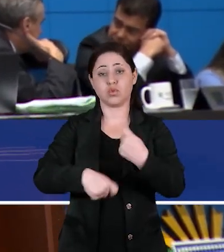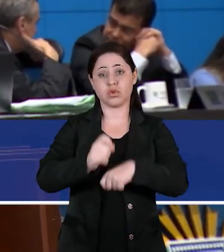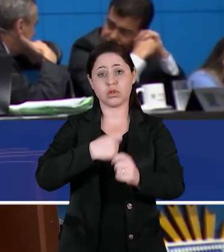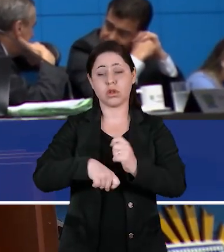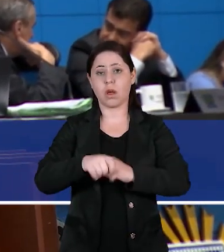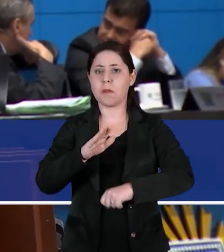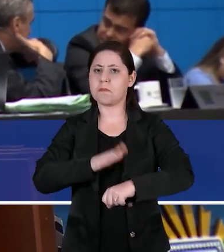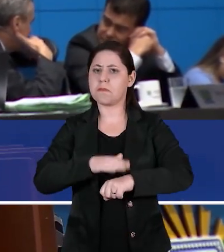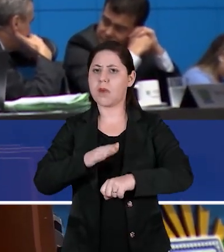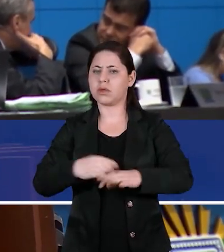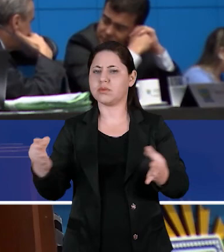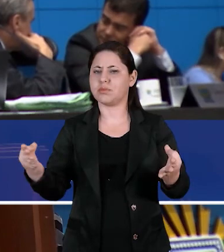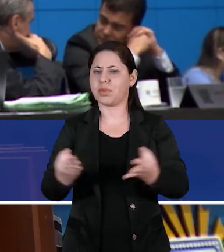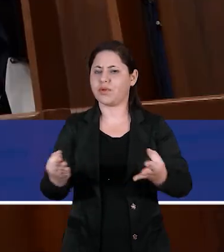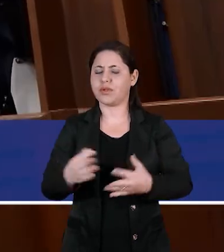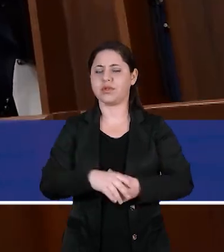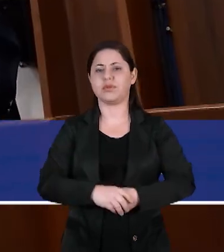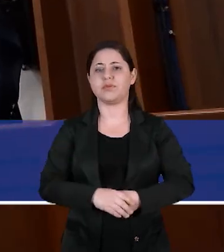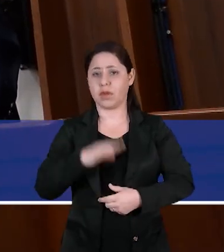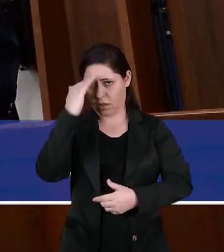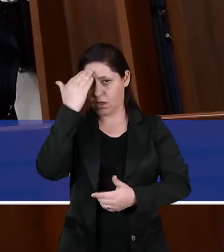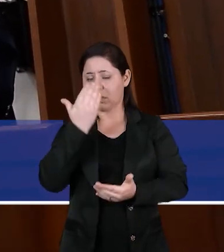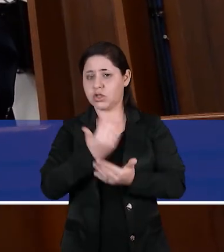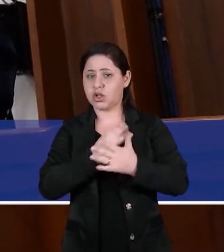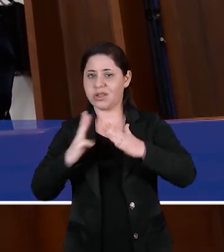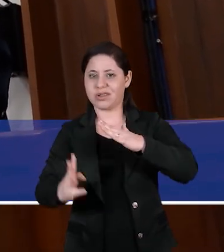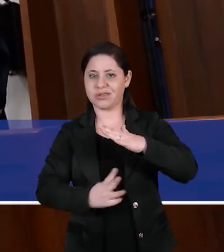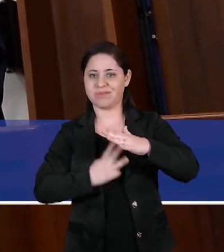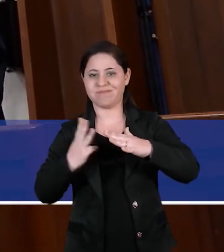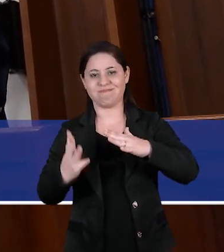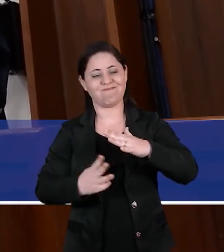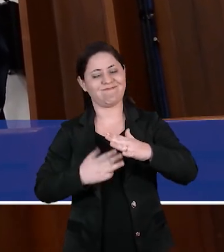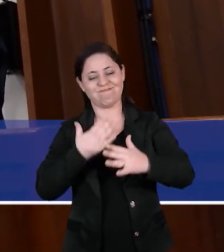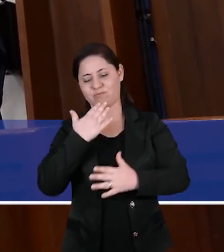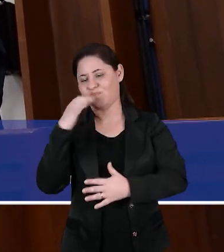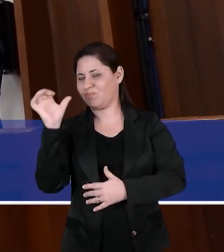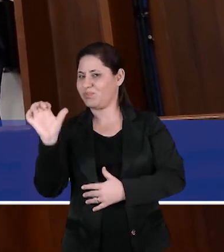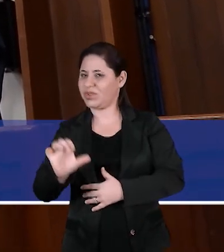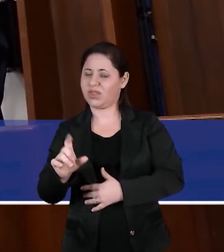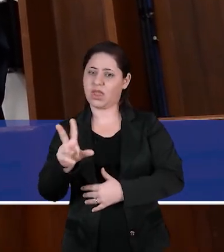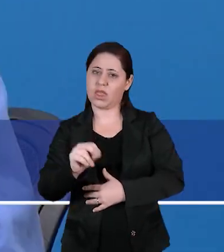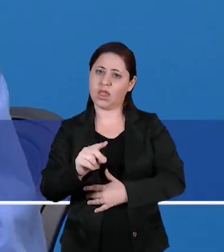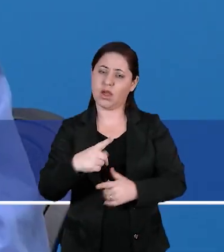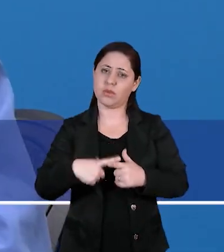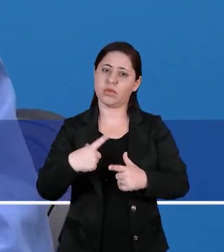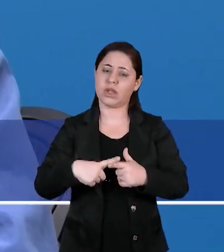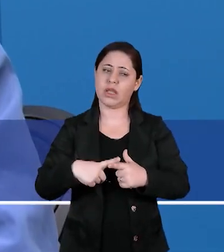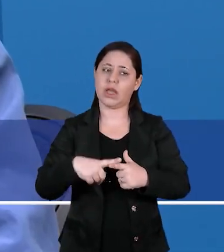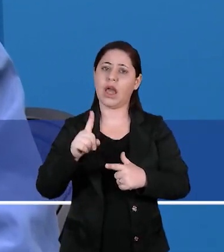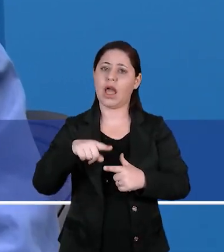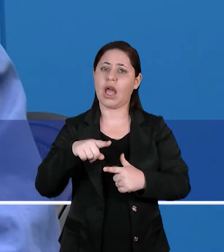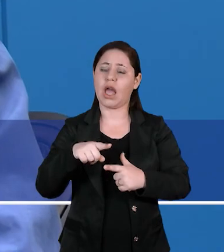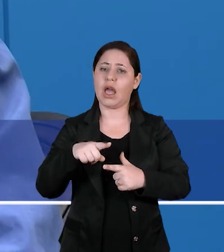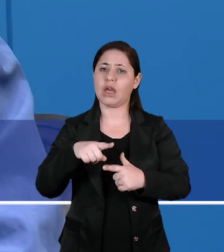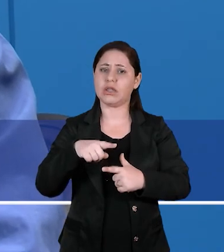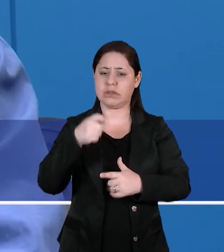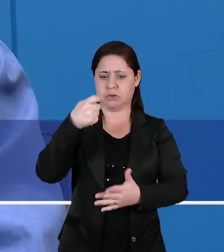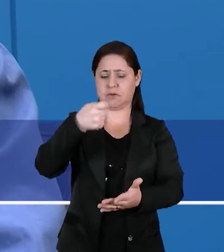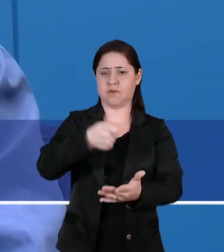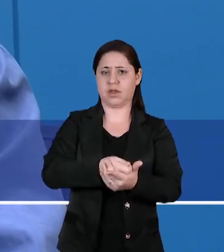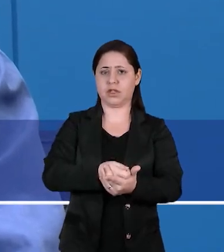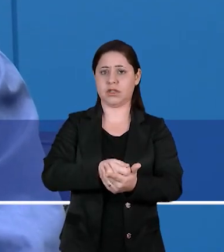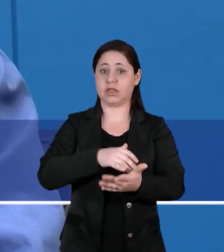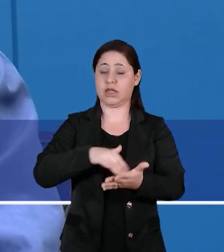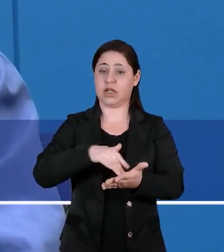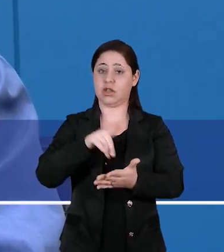uma gestão mais eficiente. Ele acredita que a terceirização não é a melhor solução, medida defendida pelo secretário